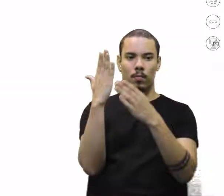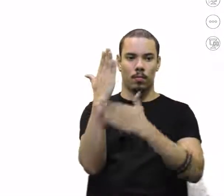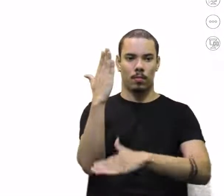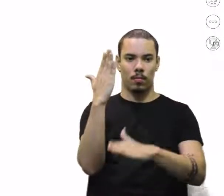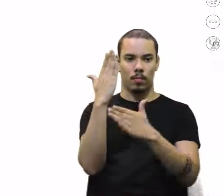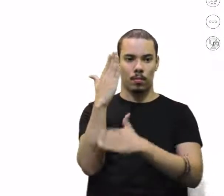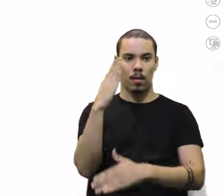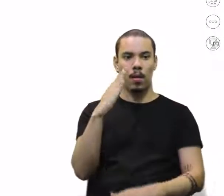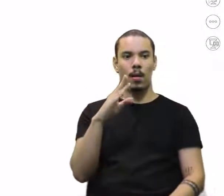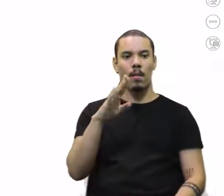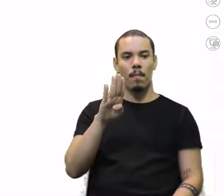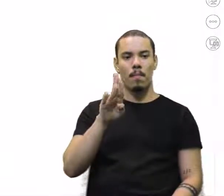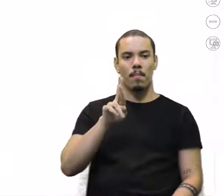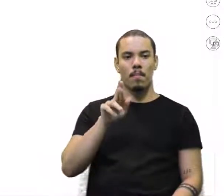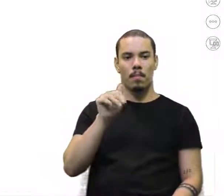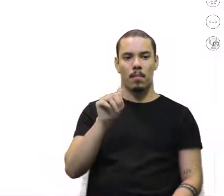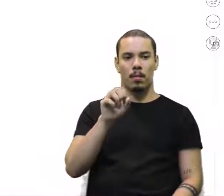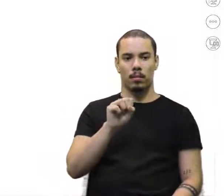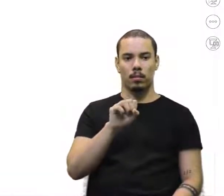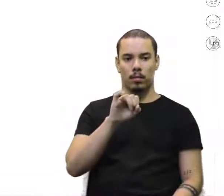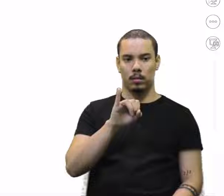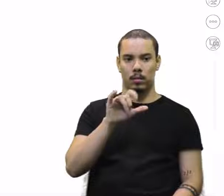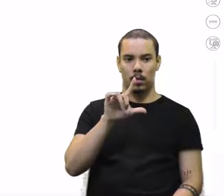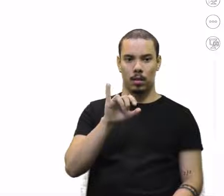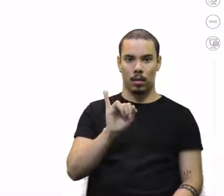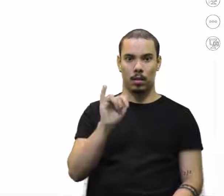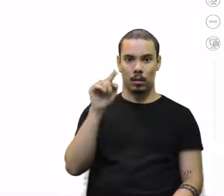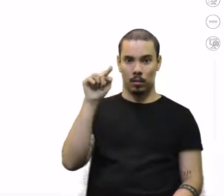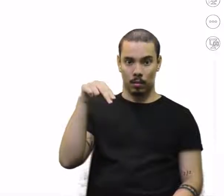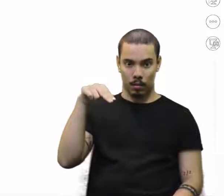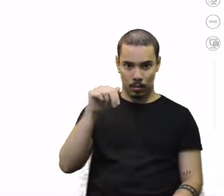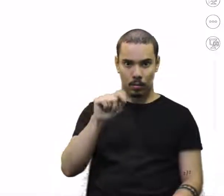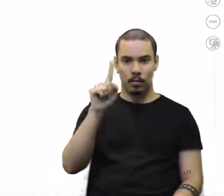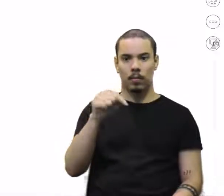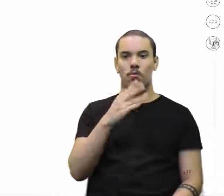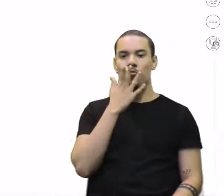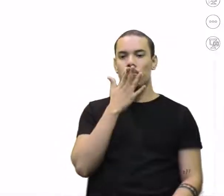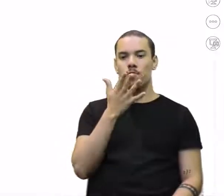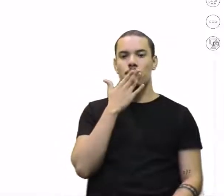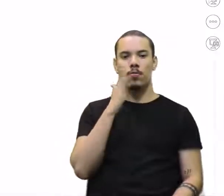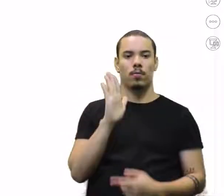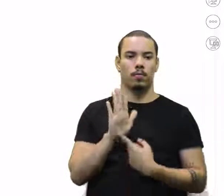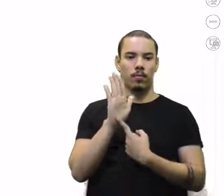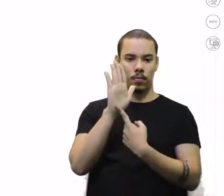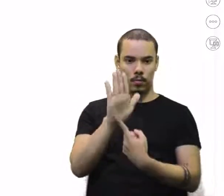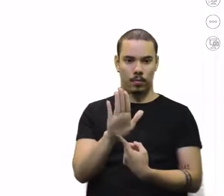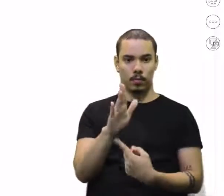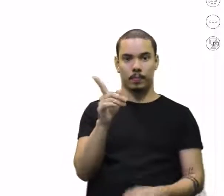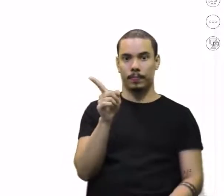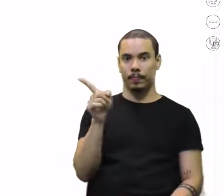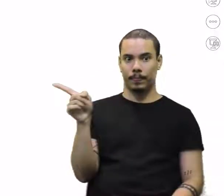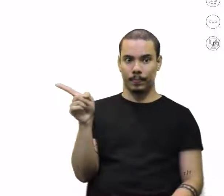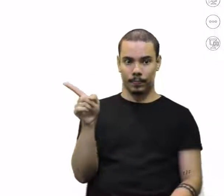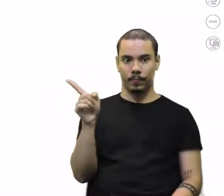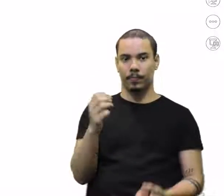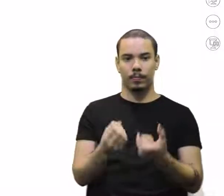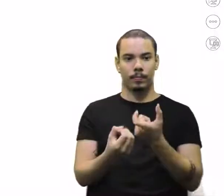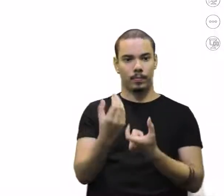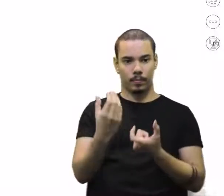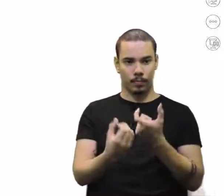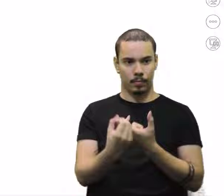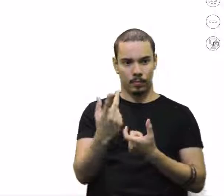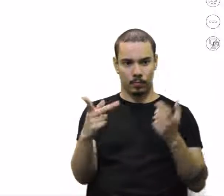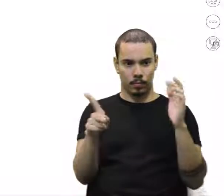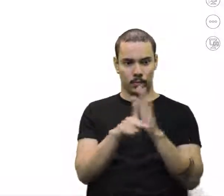brasileína, uma substância colorida com fórmula estrutural plana apresentada a seguir. E aí a gente tem a